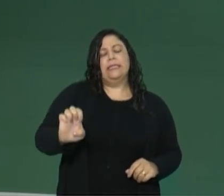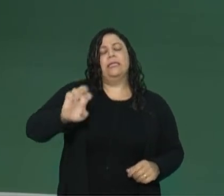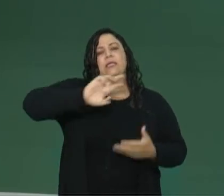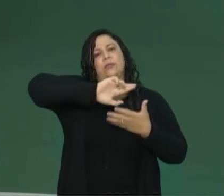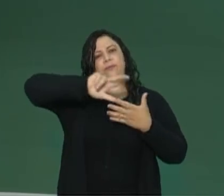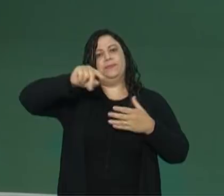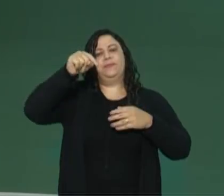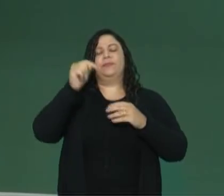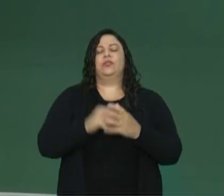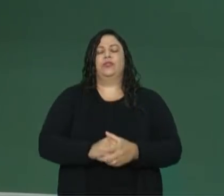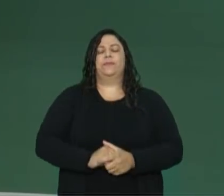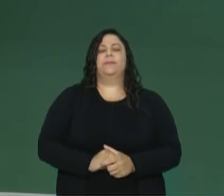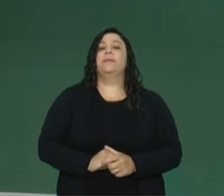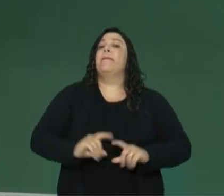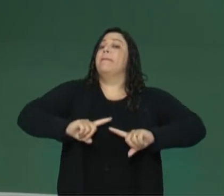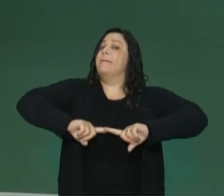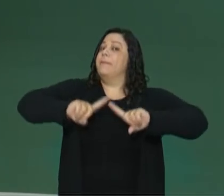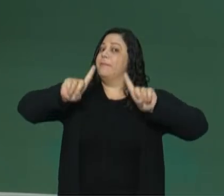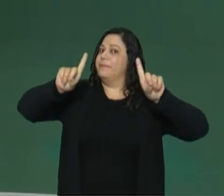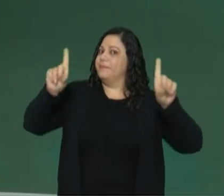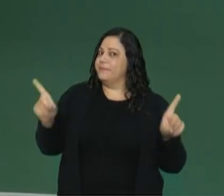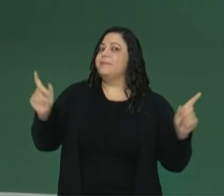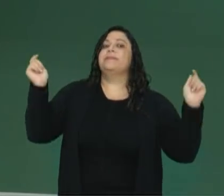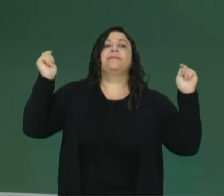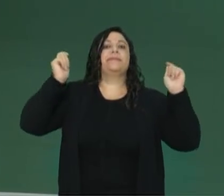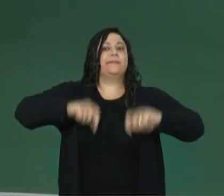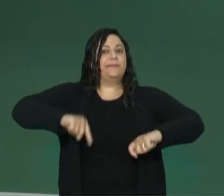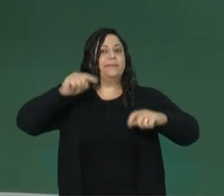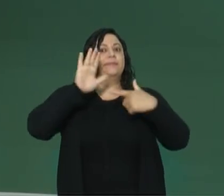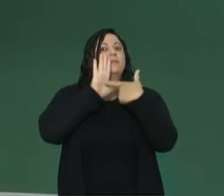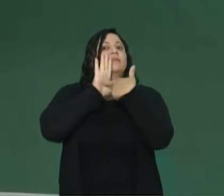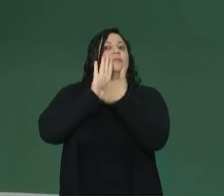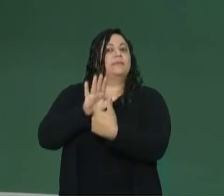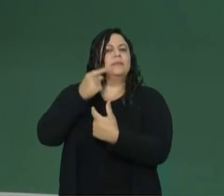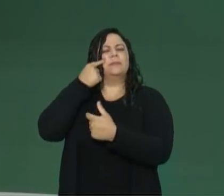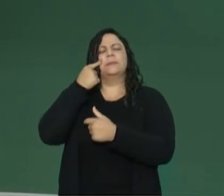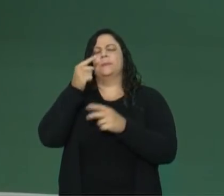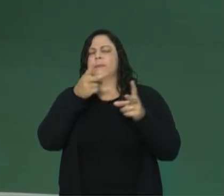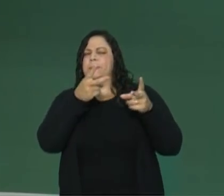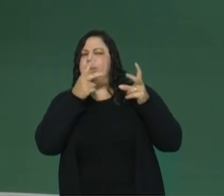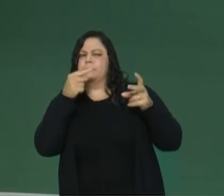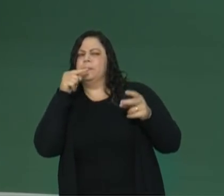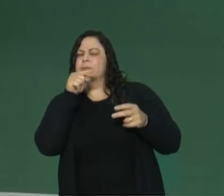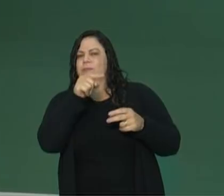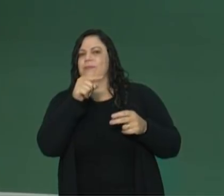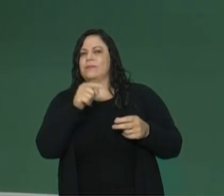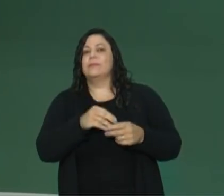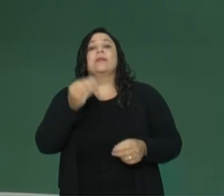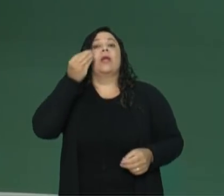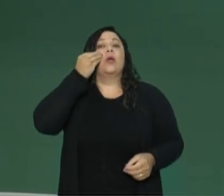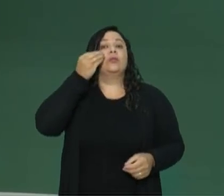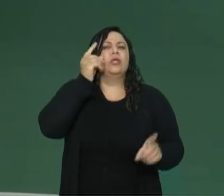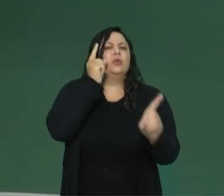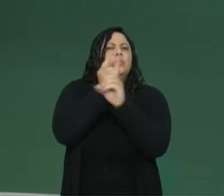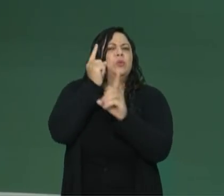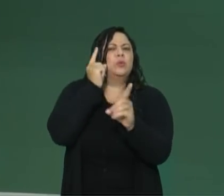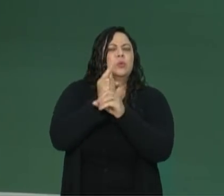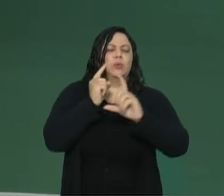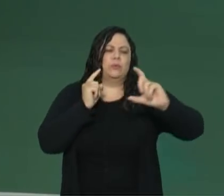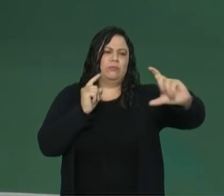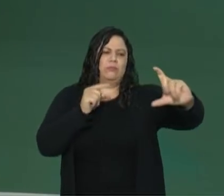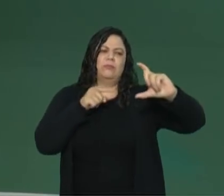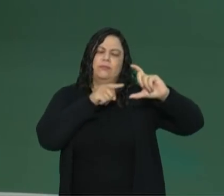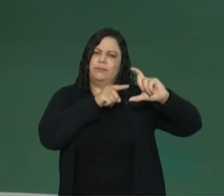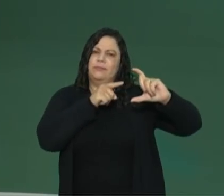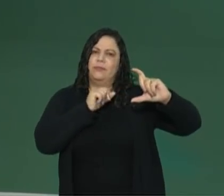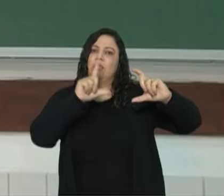da reportagem, mas é possível identificar esses elementos. Quero que você tente encontrar neste parágrafo, tá